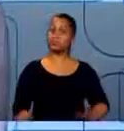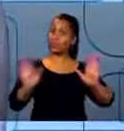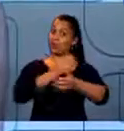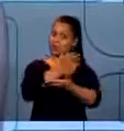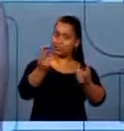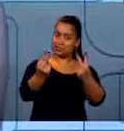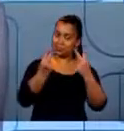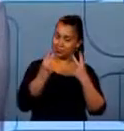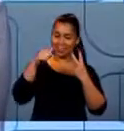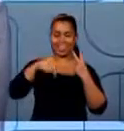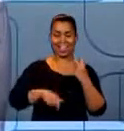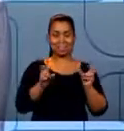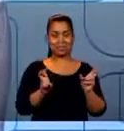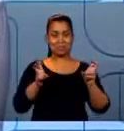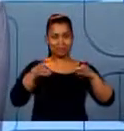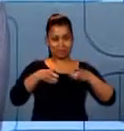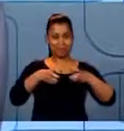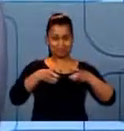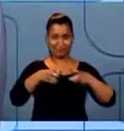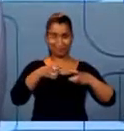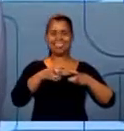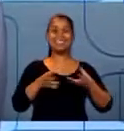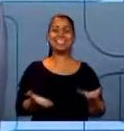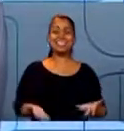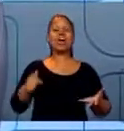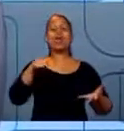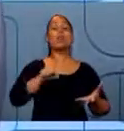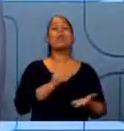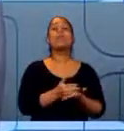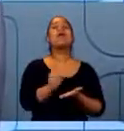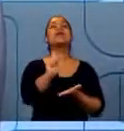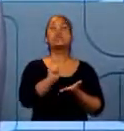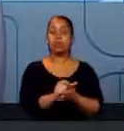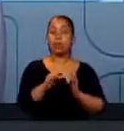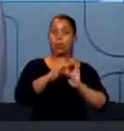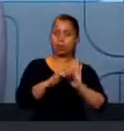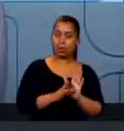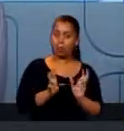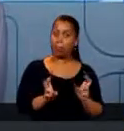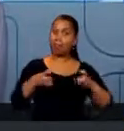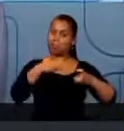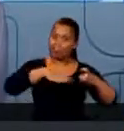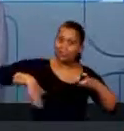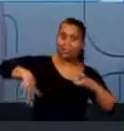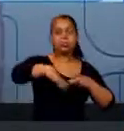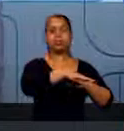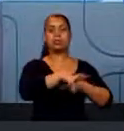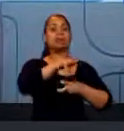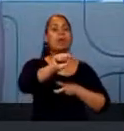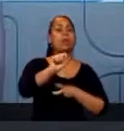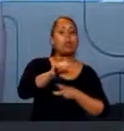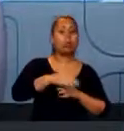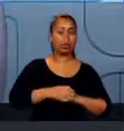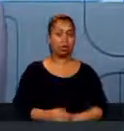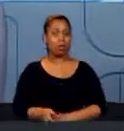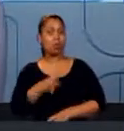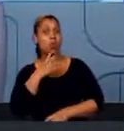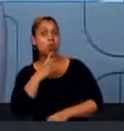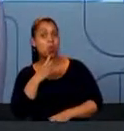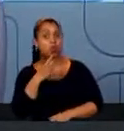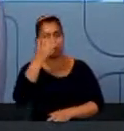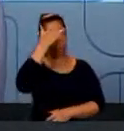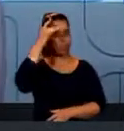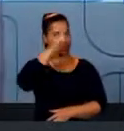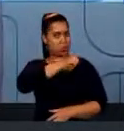Olá, você que nos acompanha aqui pela TV Câmara. Começa agora o Câmara na Comunidade. Aqui você vai conhecer iniciativas que fazem diferença na vida da